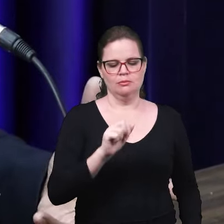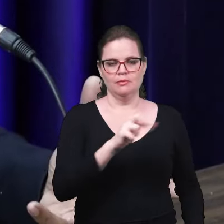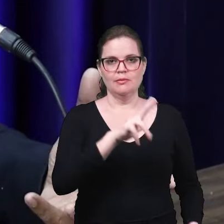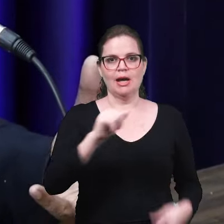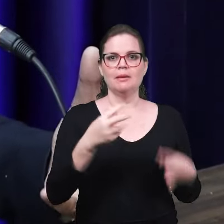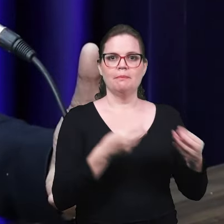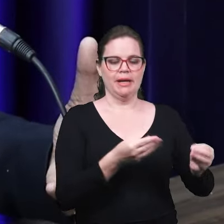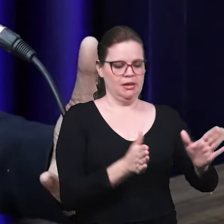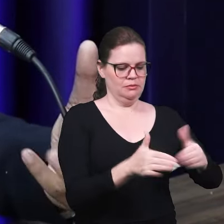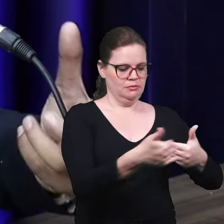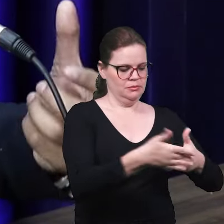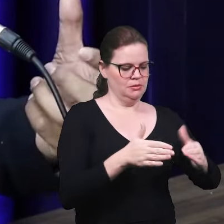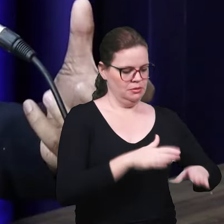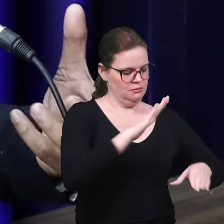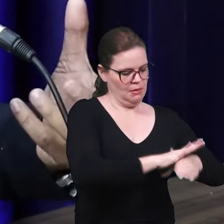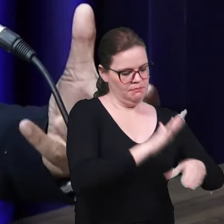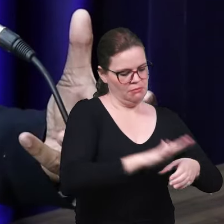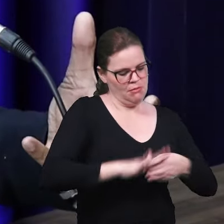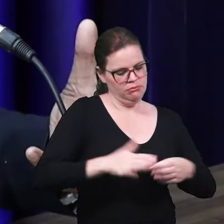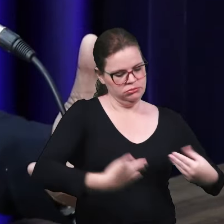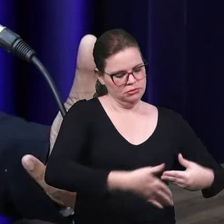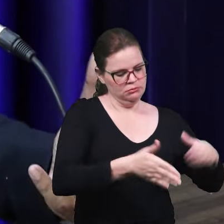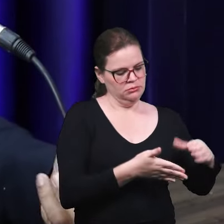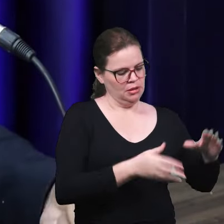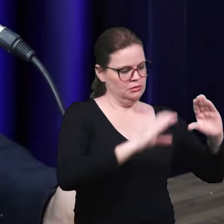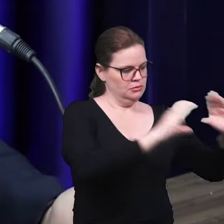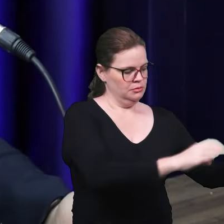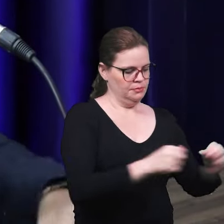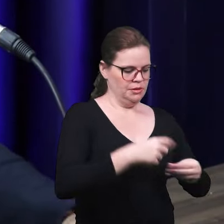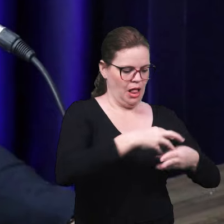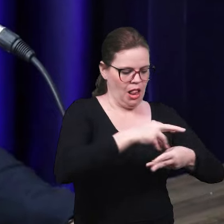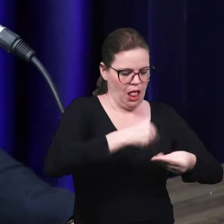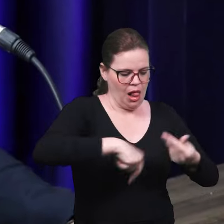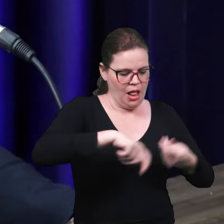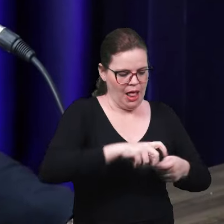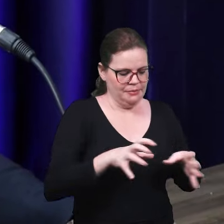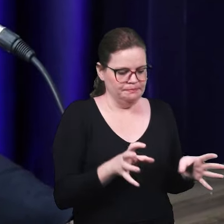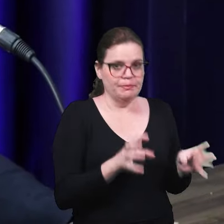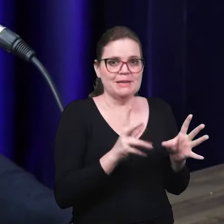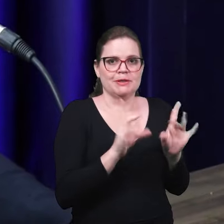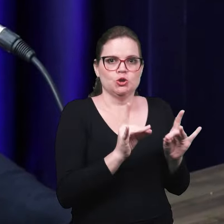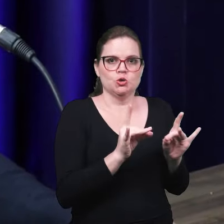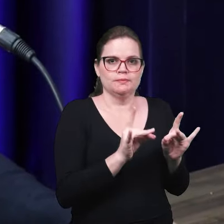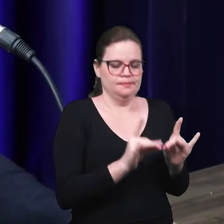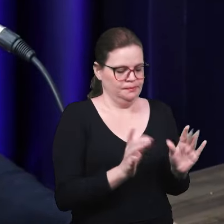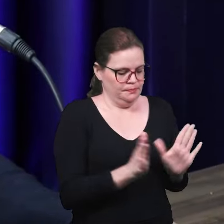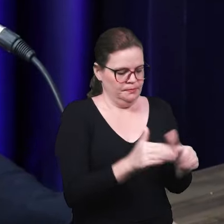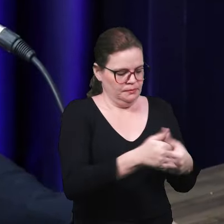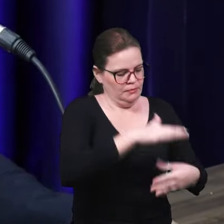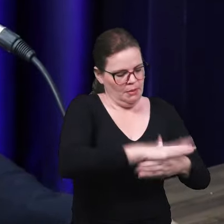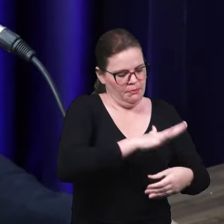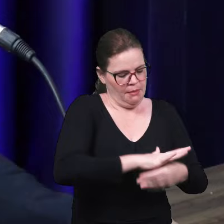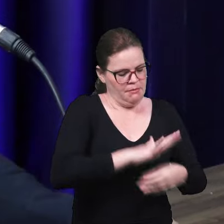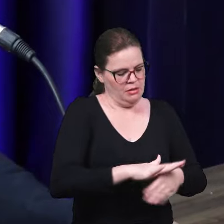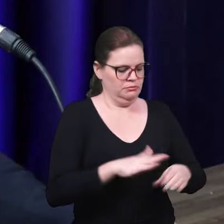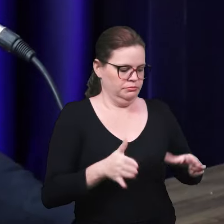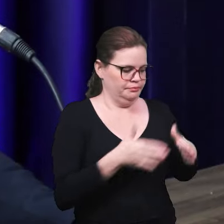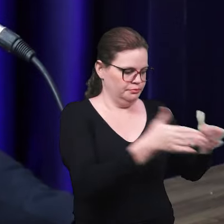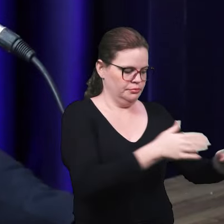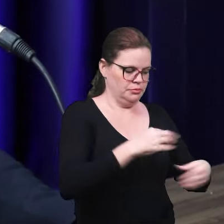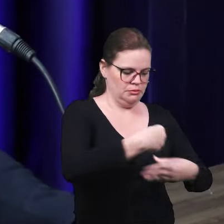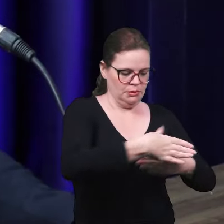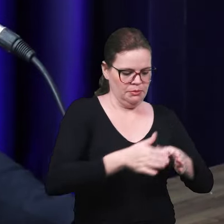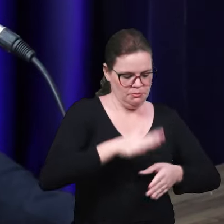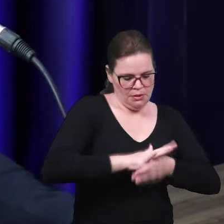tijolos, dava, né, a firmeza, a liga, né? É interessante porque a palha ela era